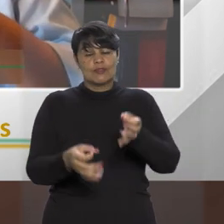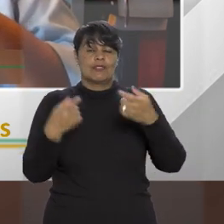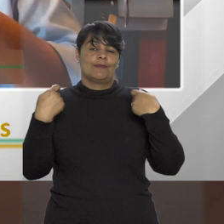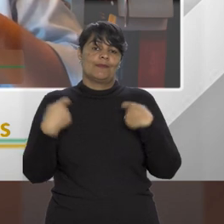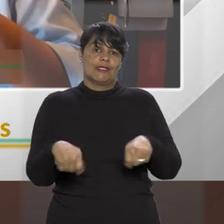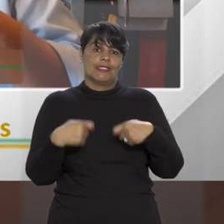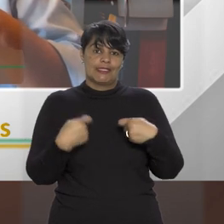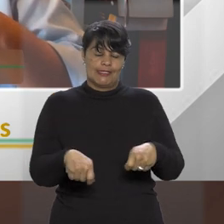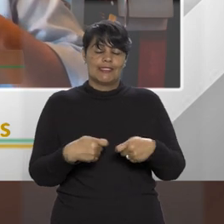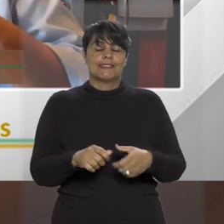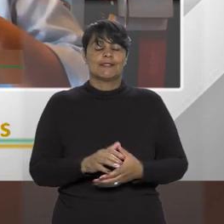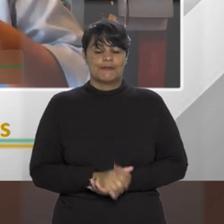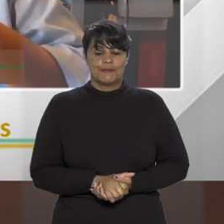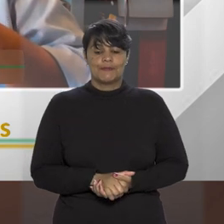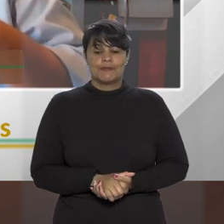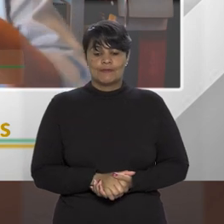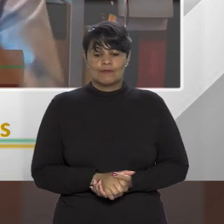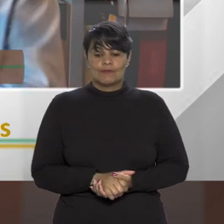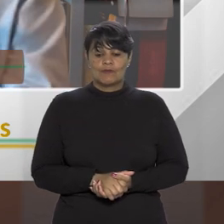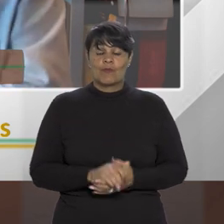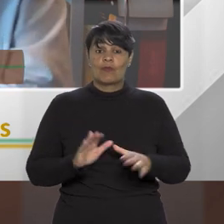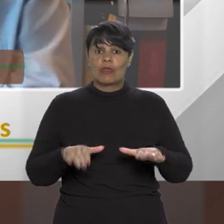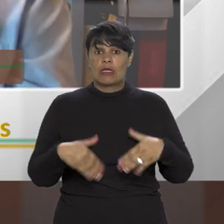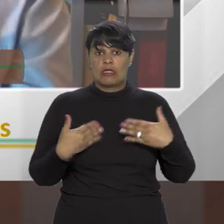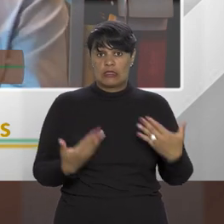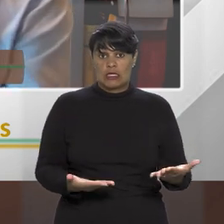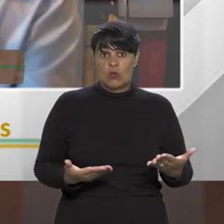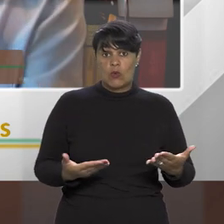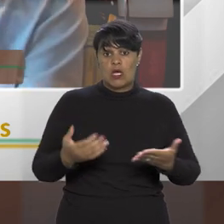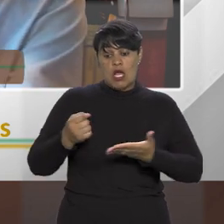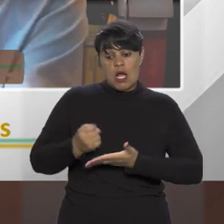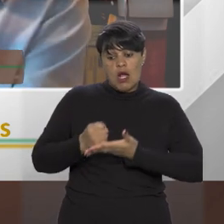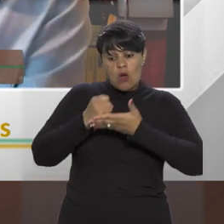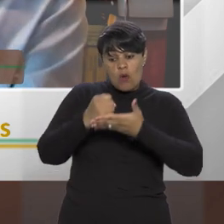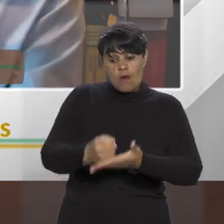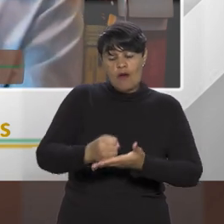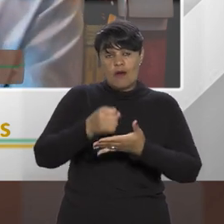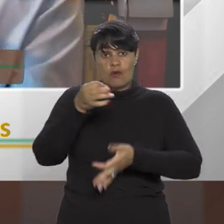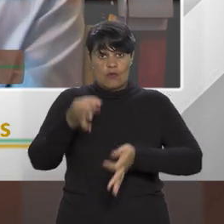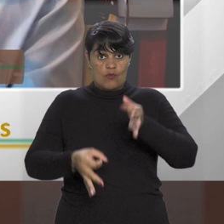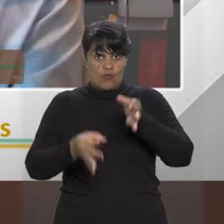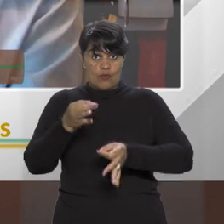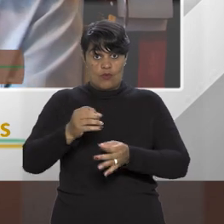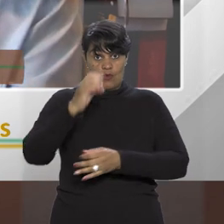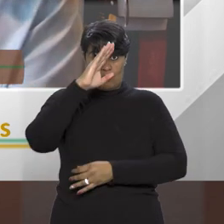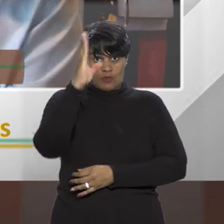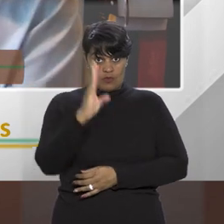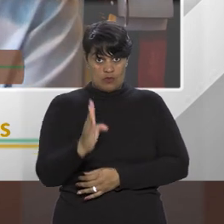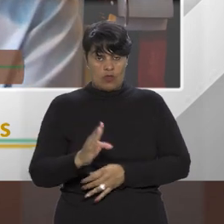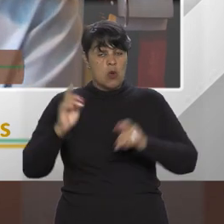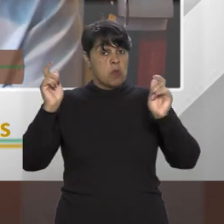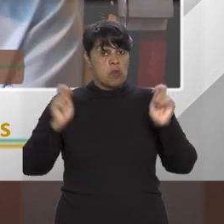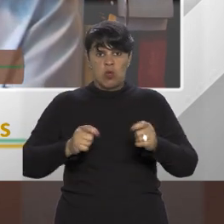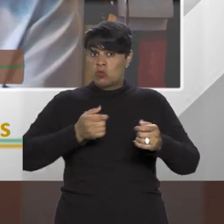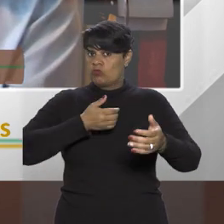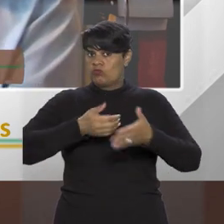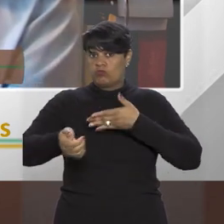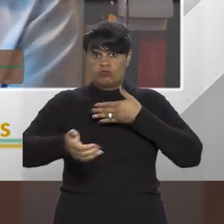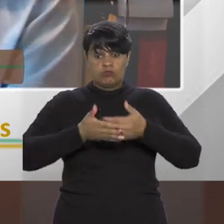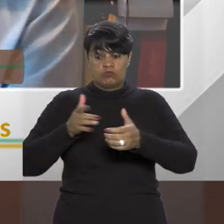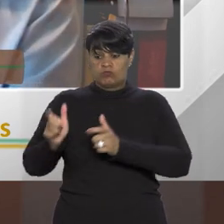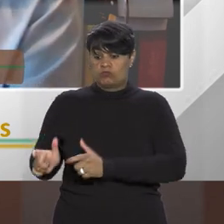no Brasil, ela pode ser interinstitucional, ou seja, pode ser uma cooperação que envolve o judiciário com um ente não